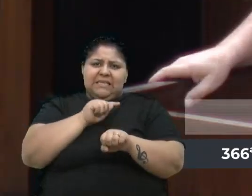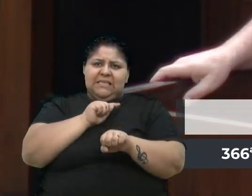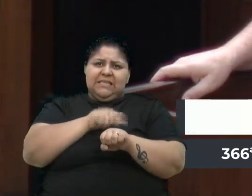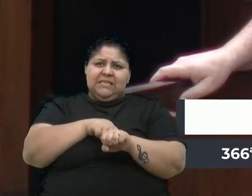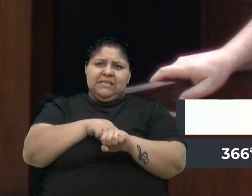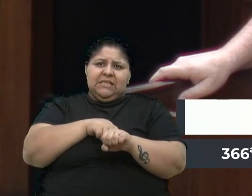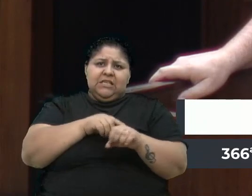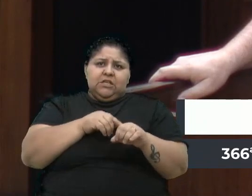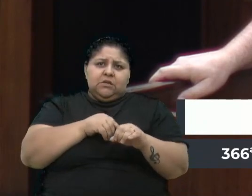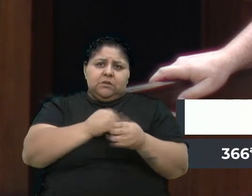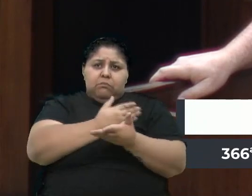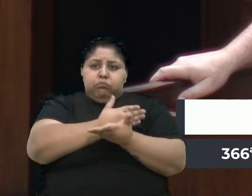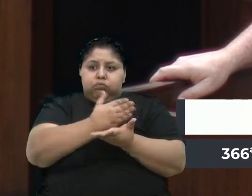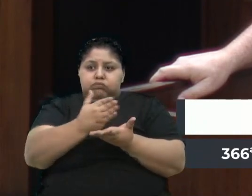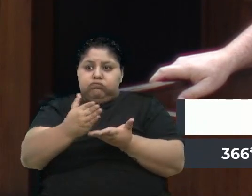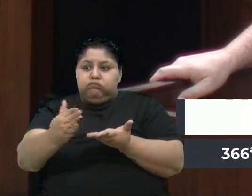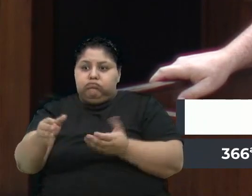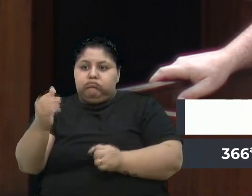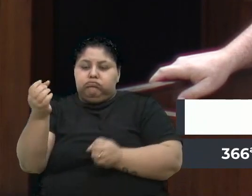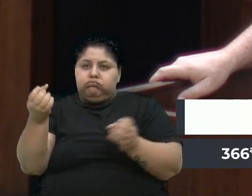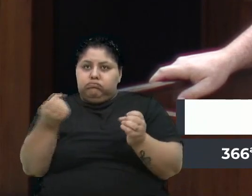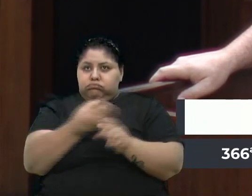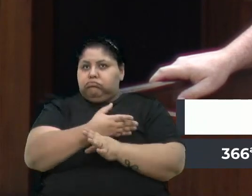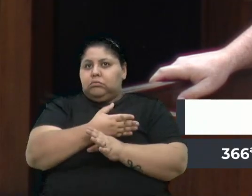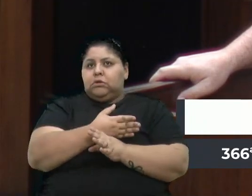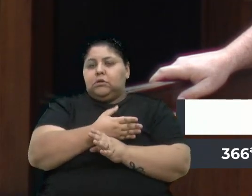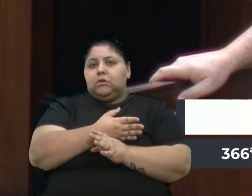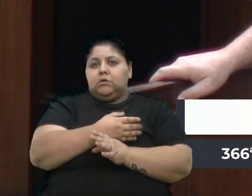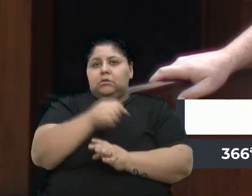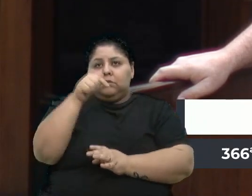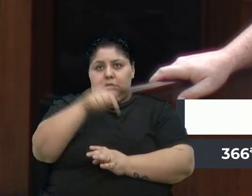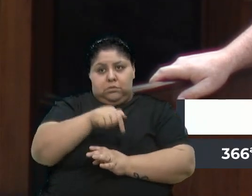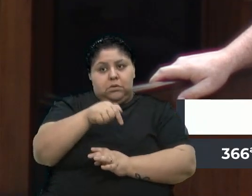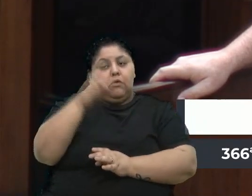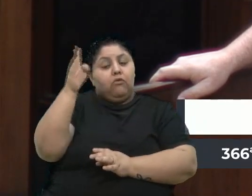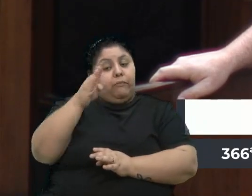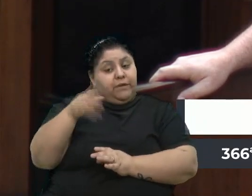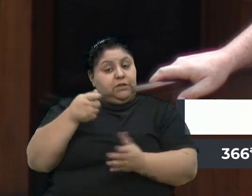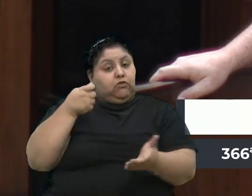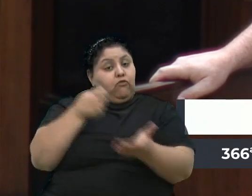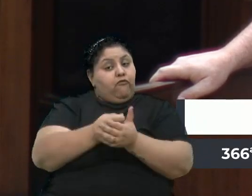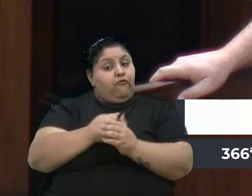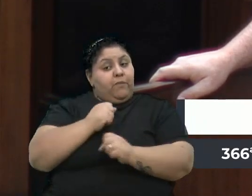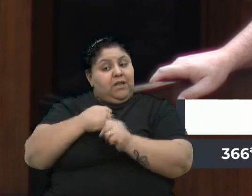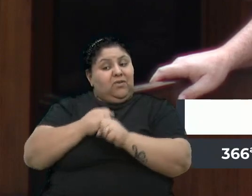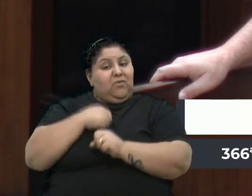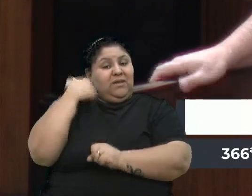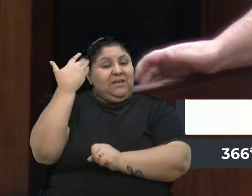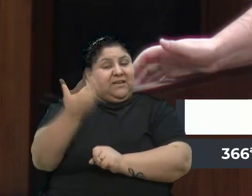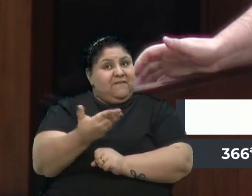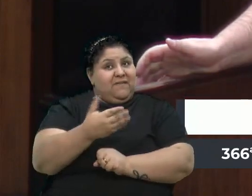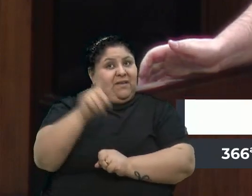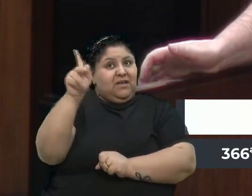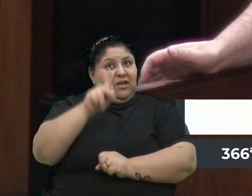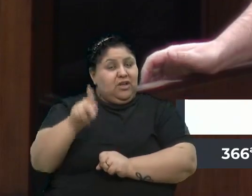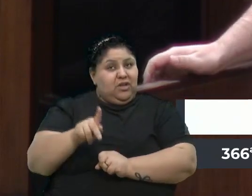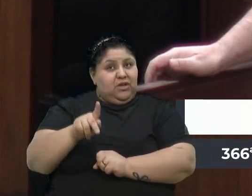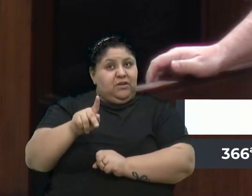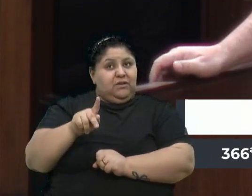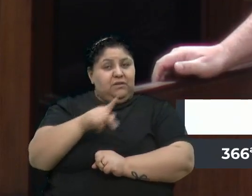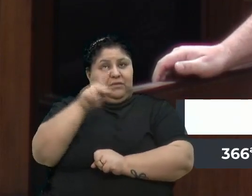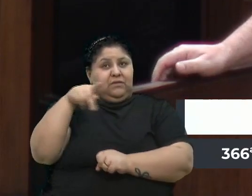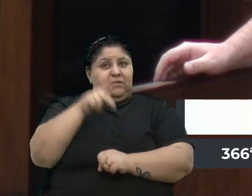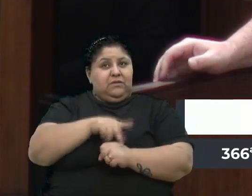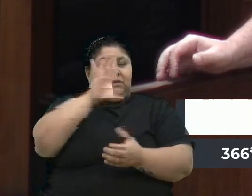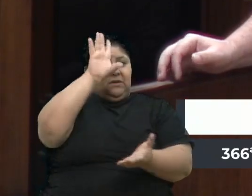preparada para 2027. Se realmente o ano que vem, em maio, o Brasil for confirmado como o país sede da 10ª edição da Copa do Mundo de Futebol Feminino,